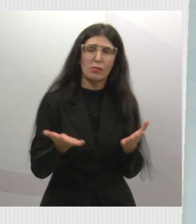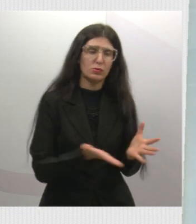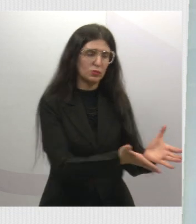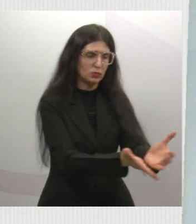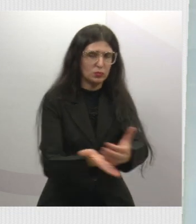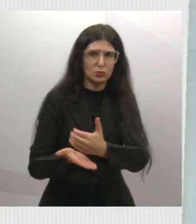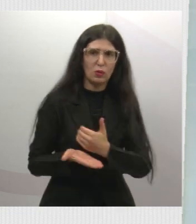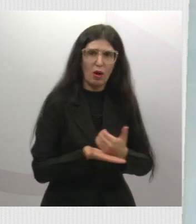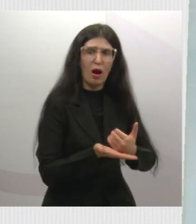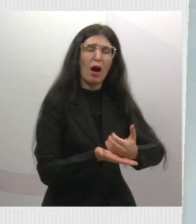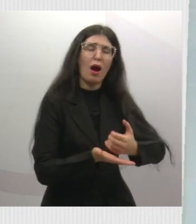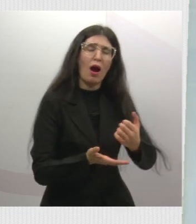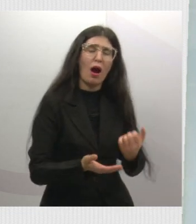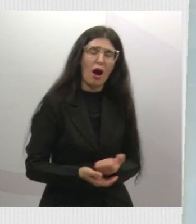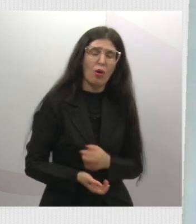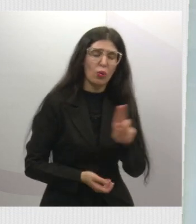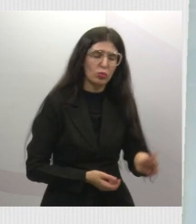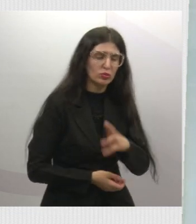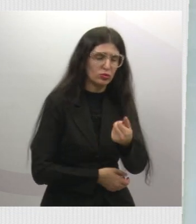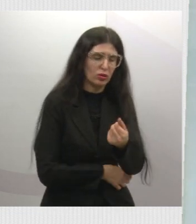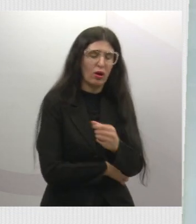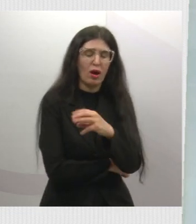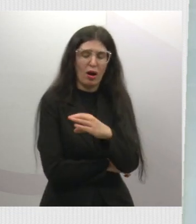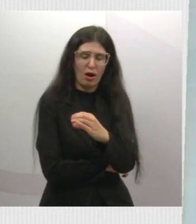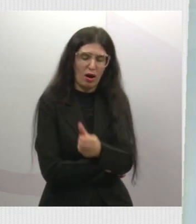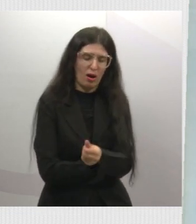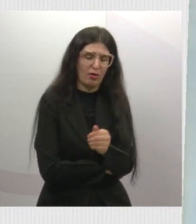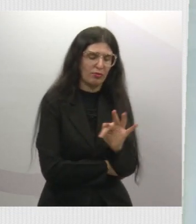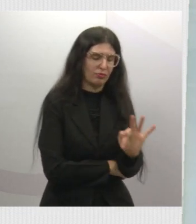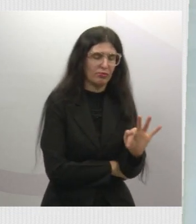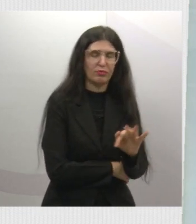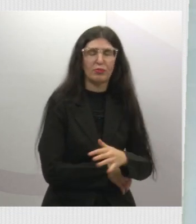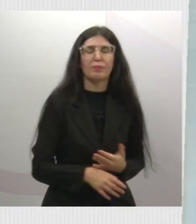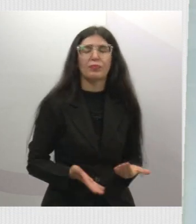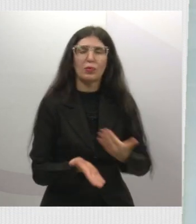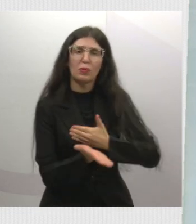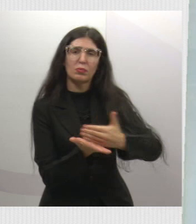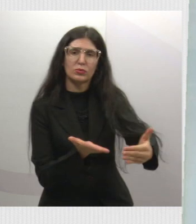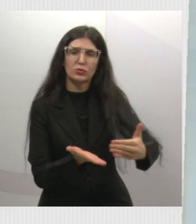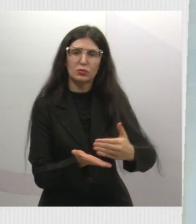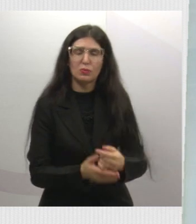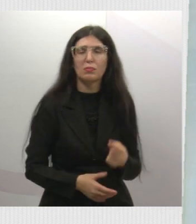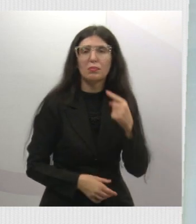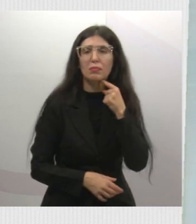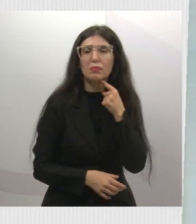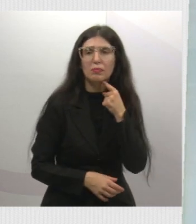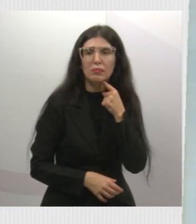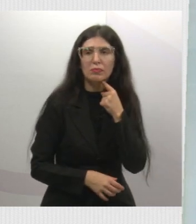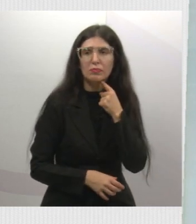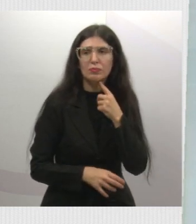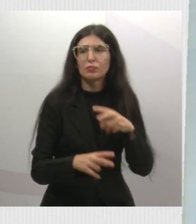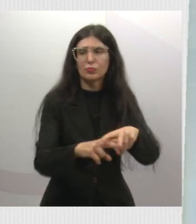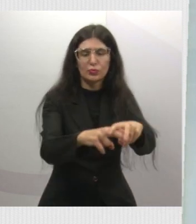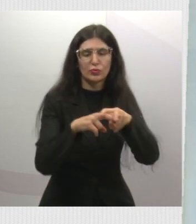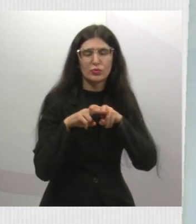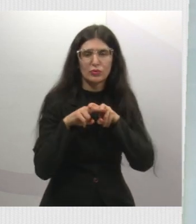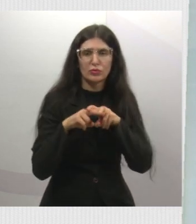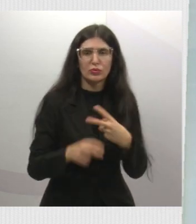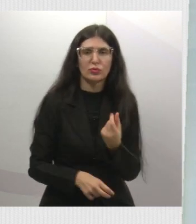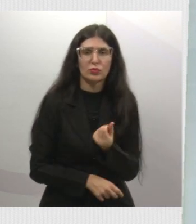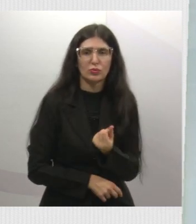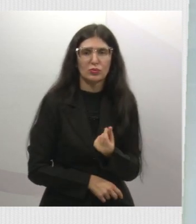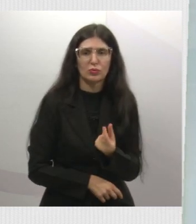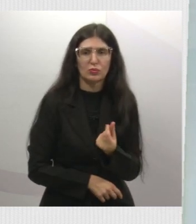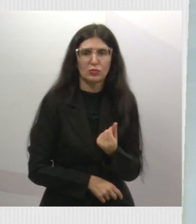que ele começou a entrar agora a partir de maio, por esse motivo que esse valor continua pequeno para